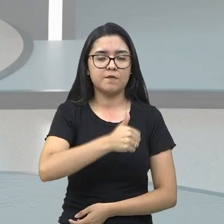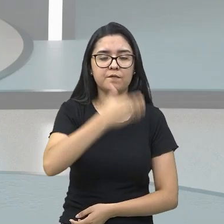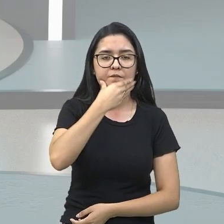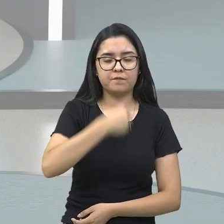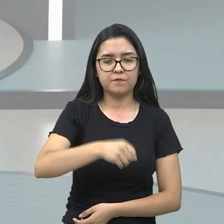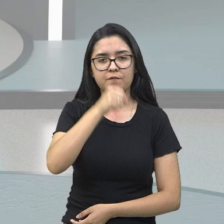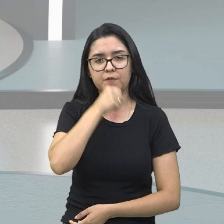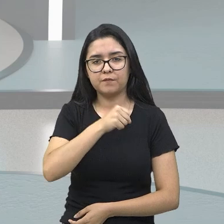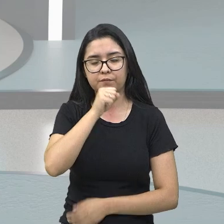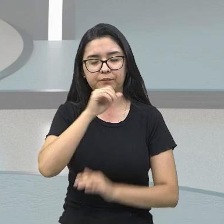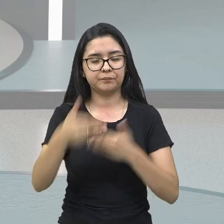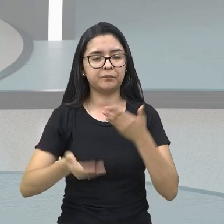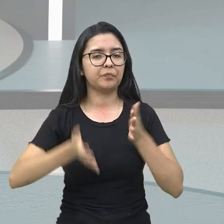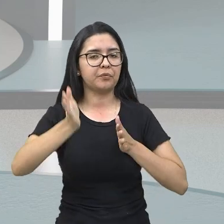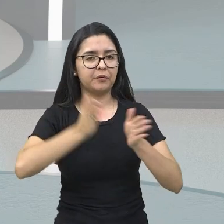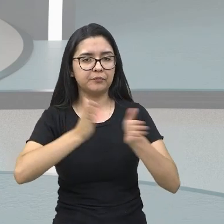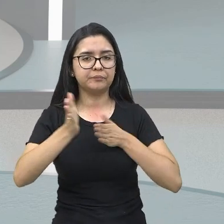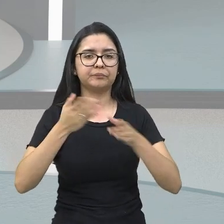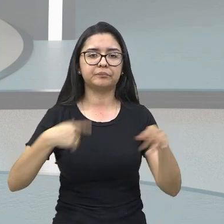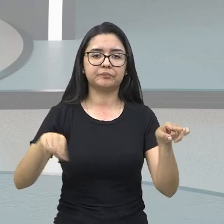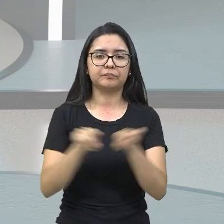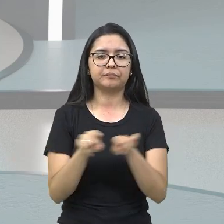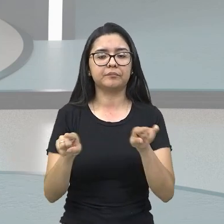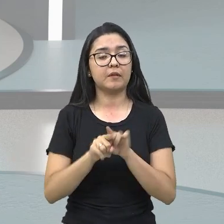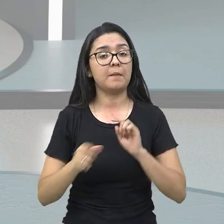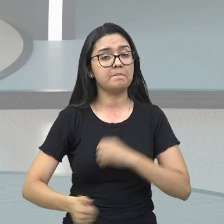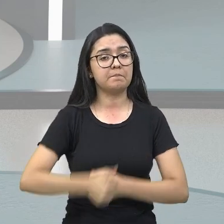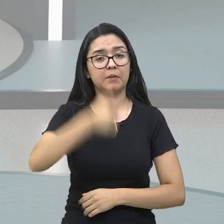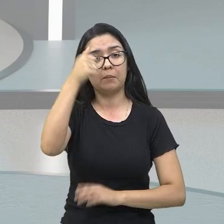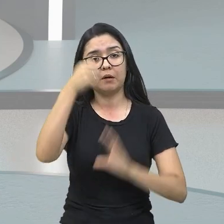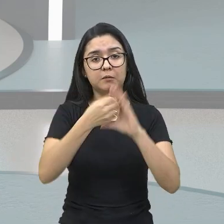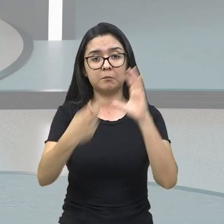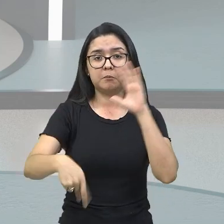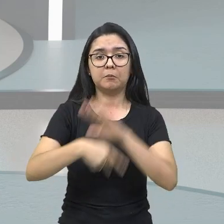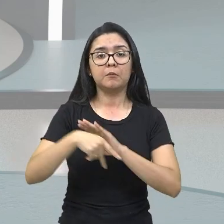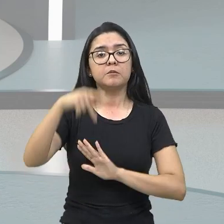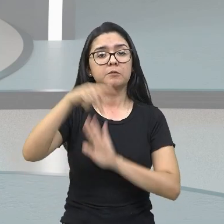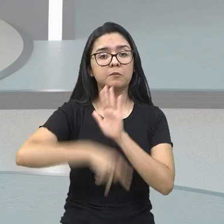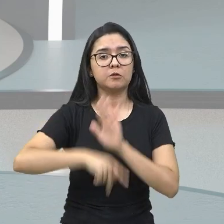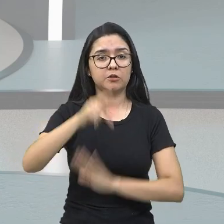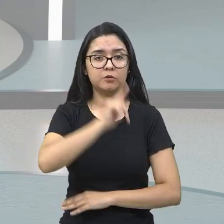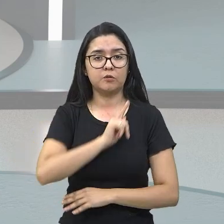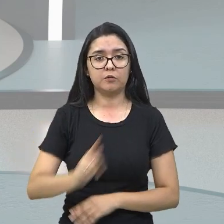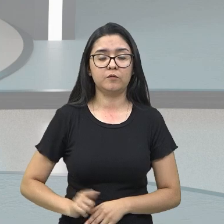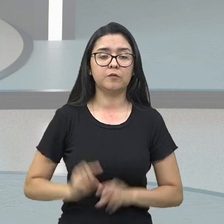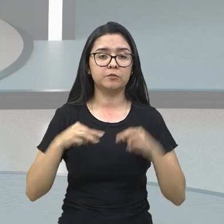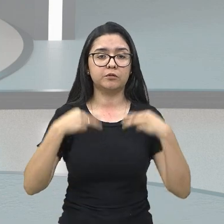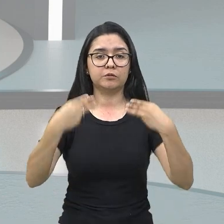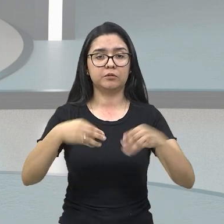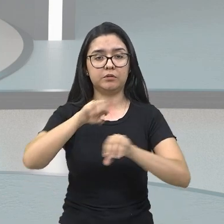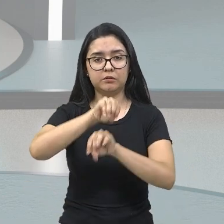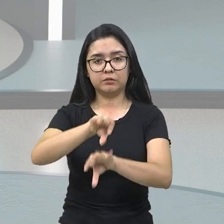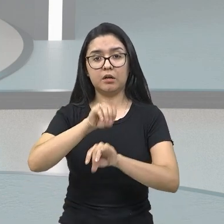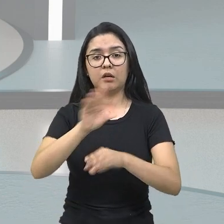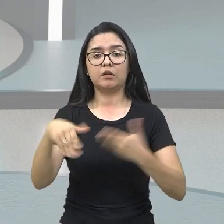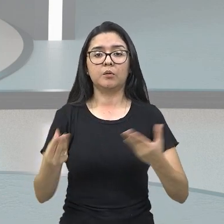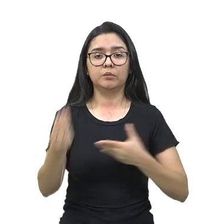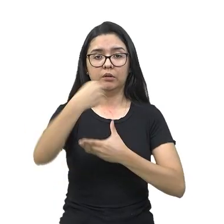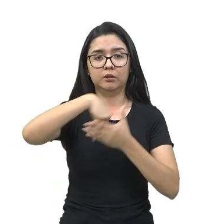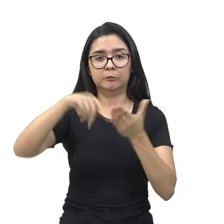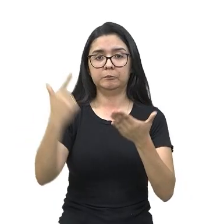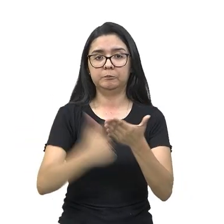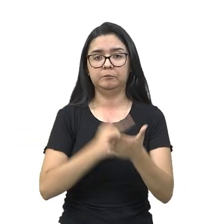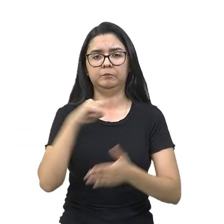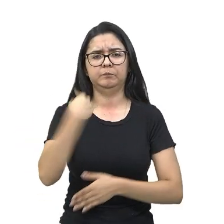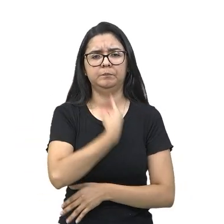da acessibilidade, essa é a primeira característica aqui dessa coleção governamental do Ministério da Educação. Então neste livro vamos